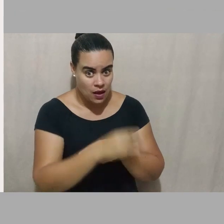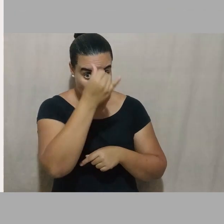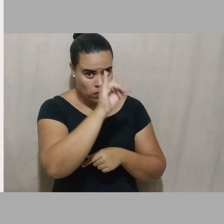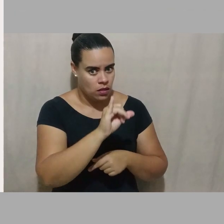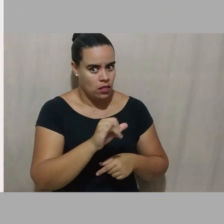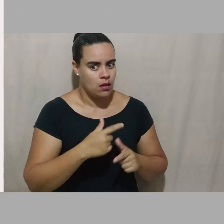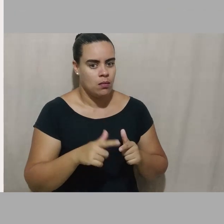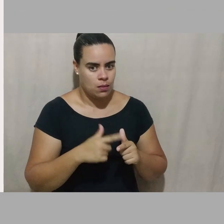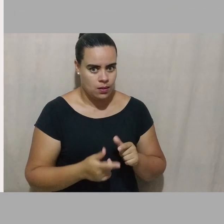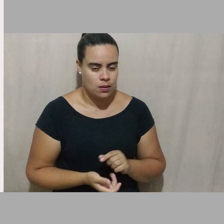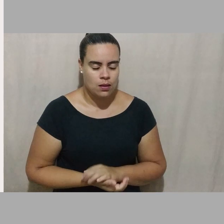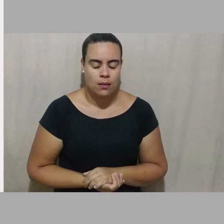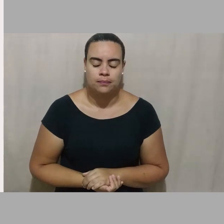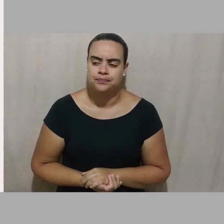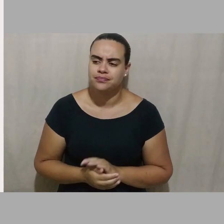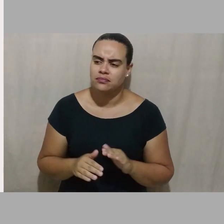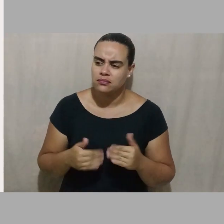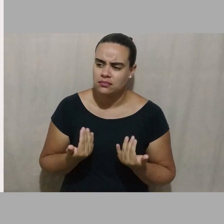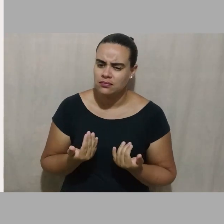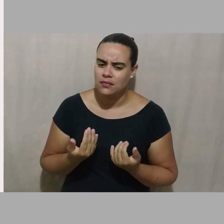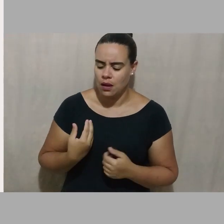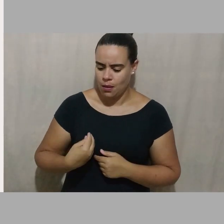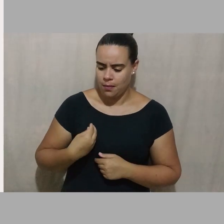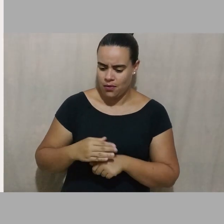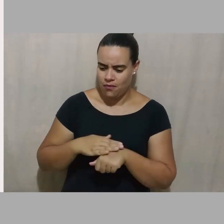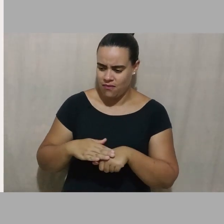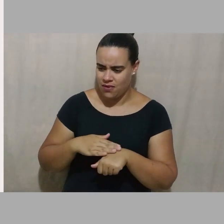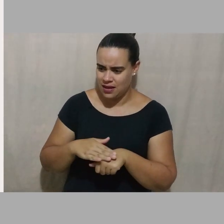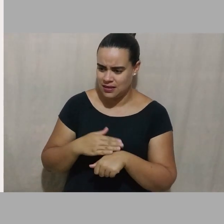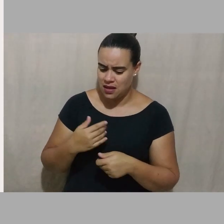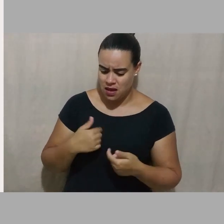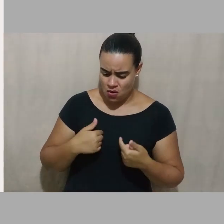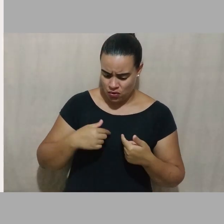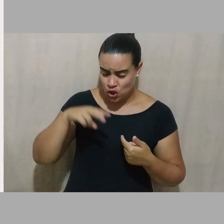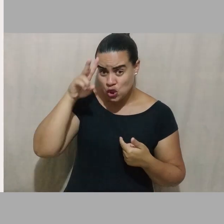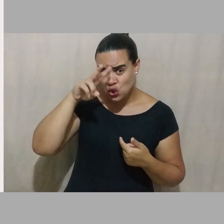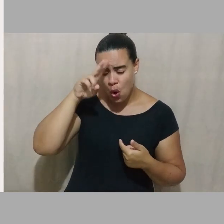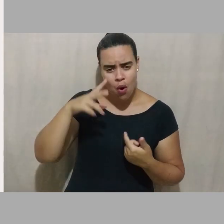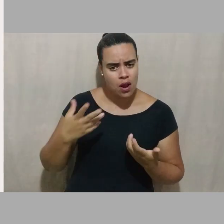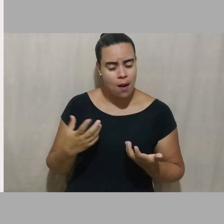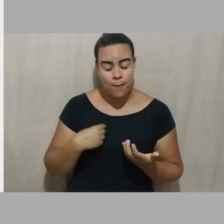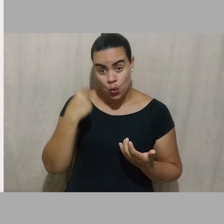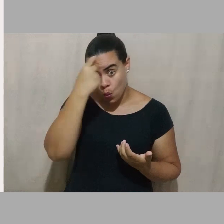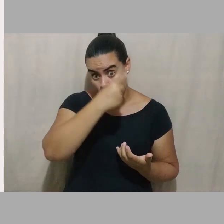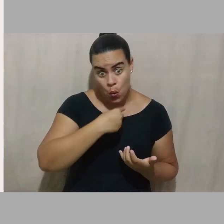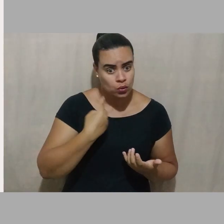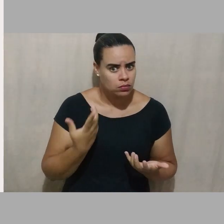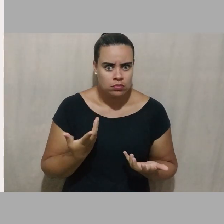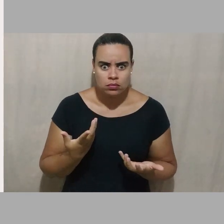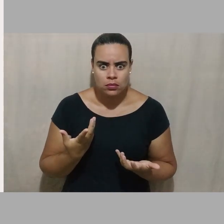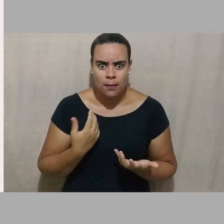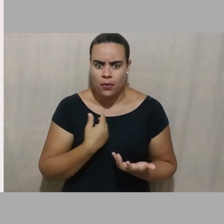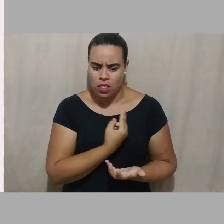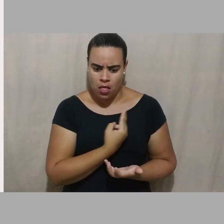Impossibilidade de participar da conversa, eu virei uma composição incoerente de carne, sem história, sem rosto, sem nome